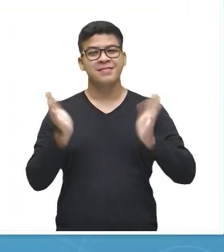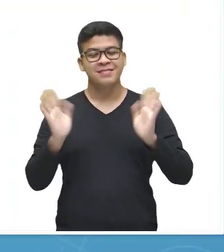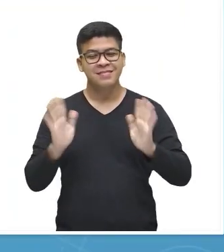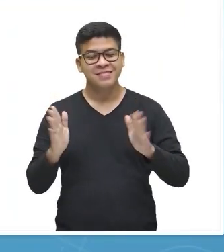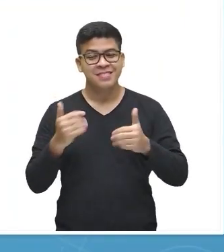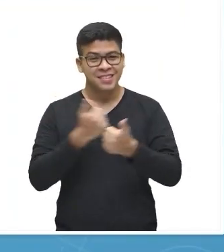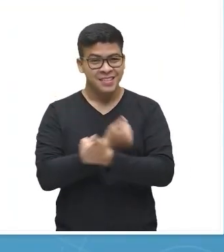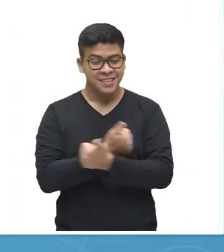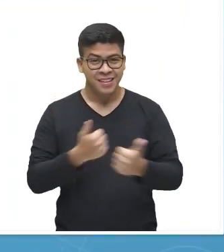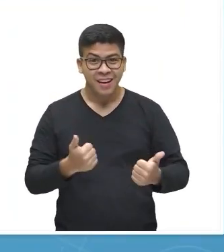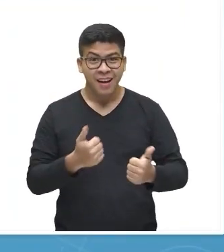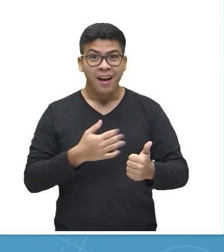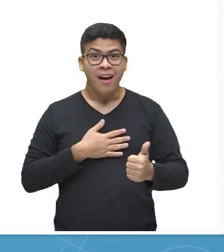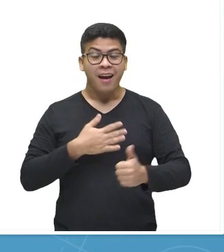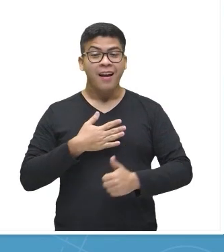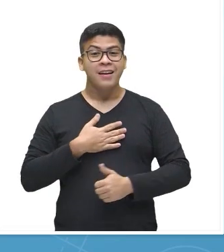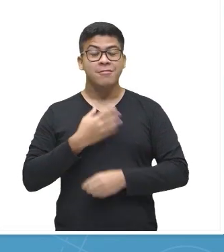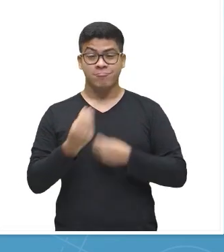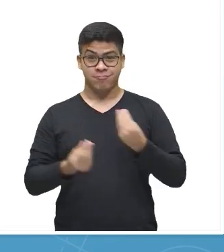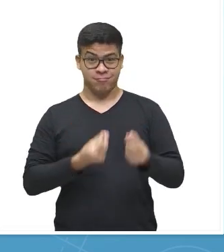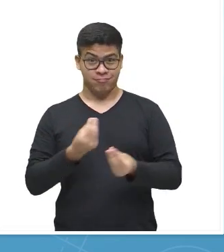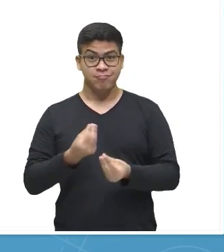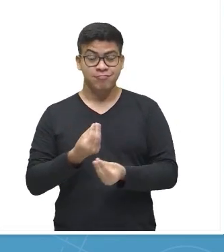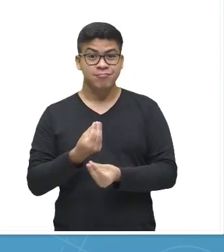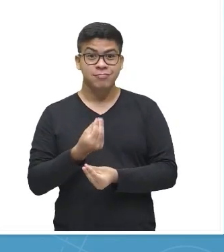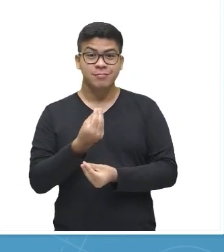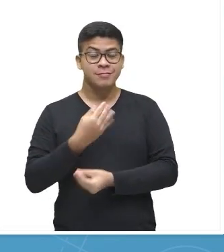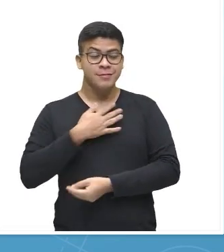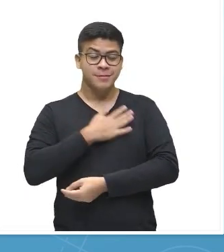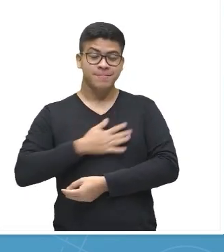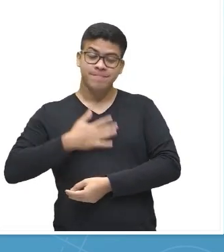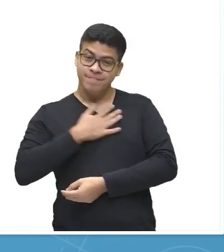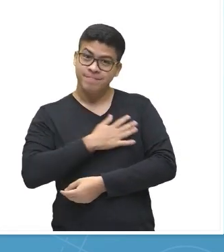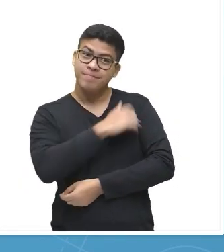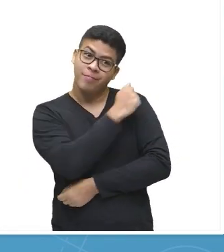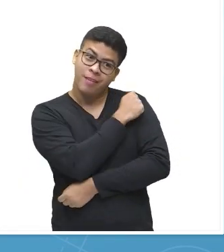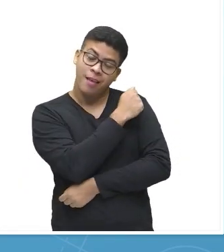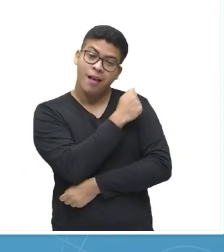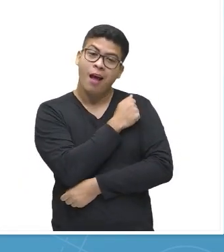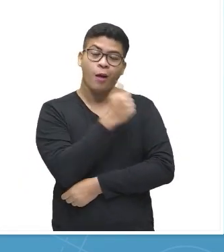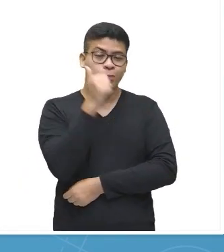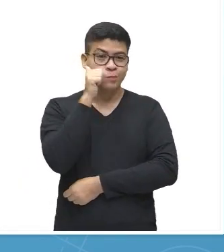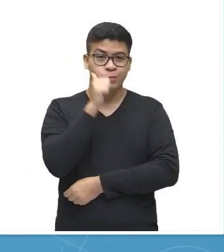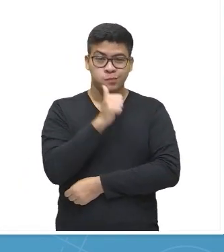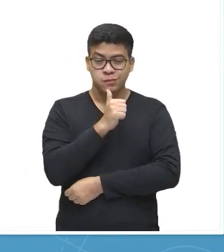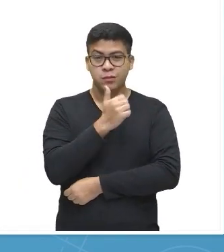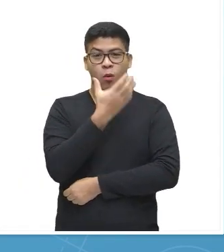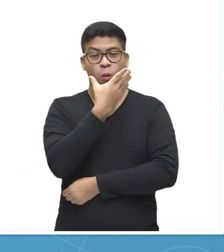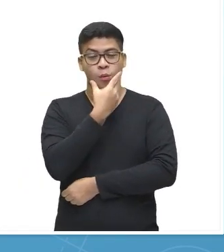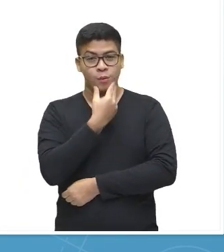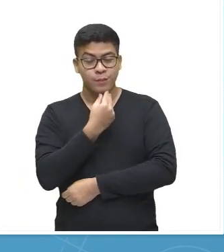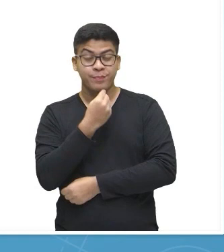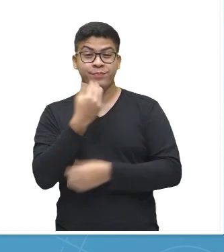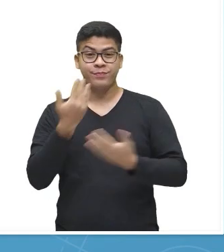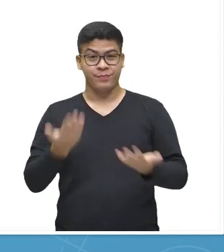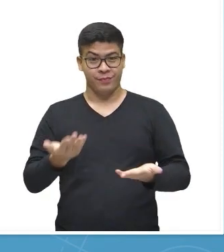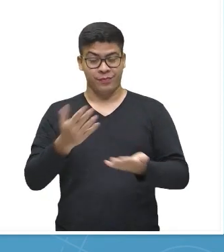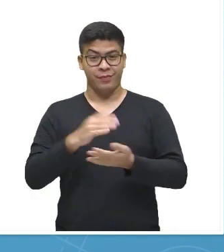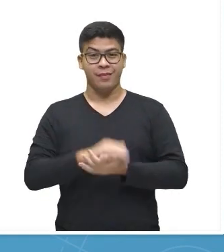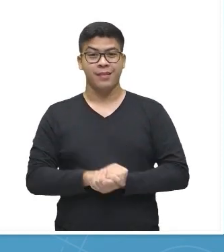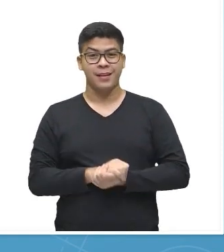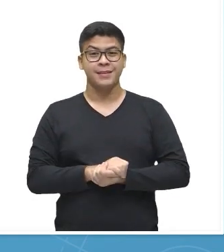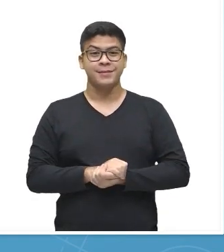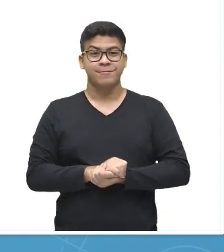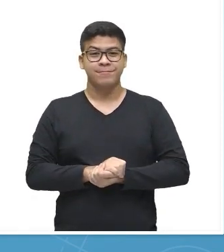Olá, pessoal, queridos alunos, queridas alunas, bem-vindos novamente ao nosso